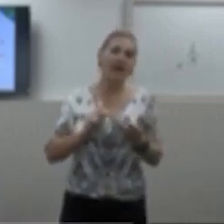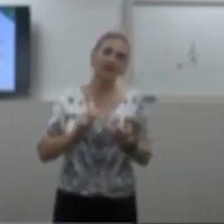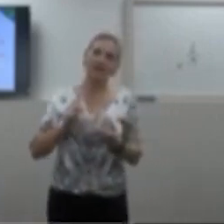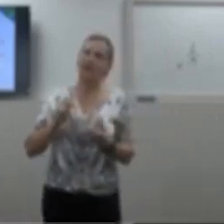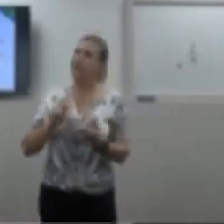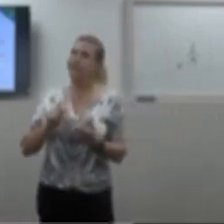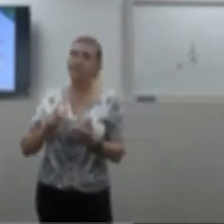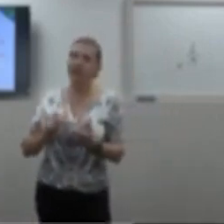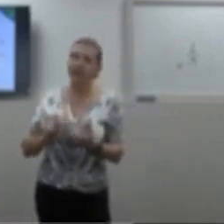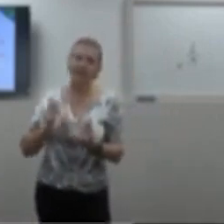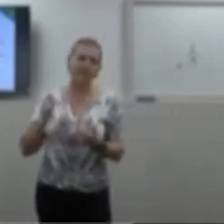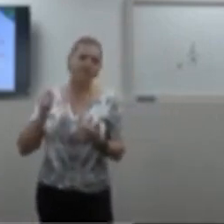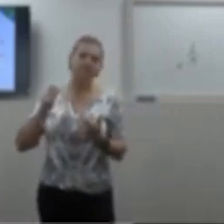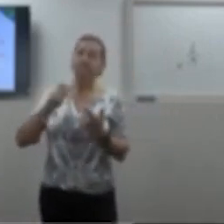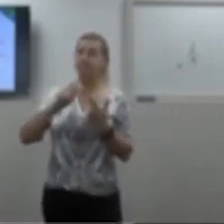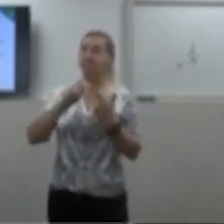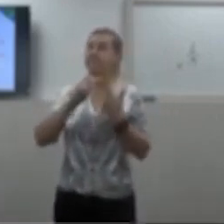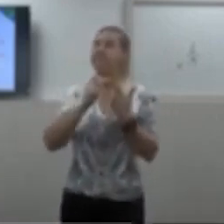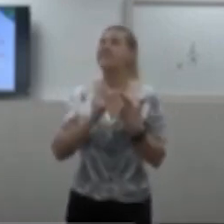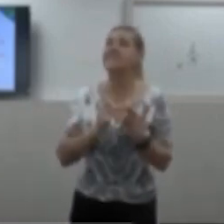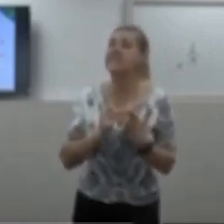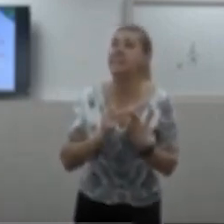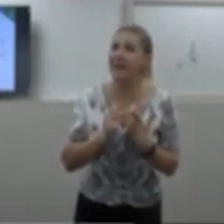trimestre, bimestre, quadrimestre,